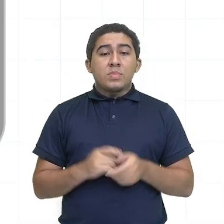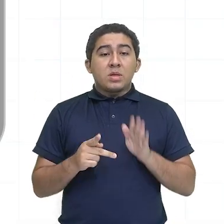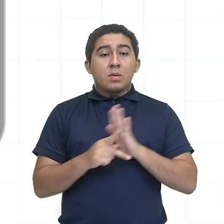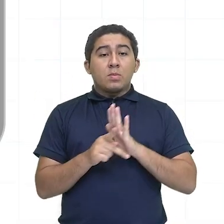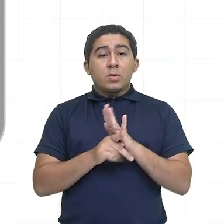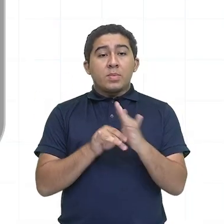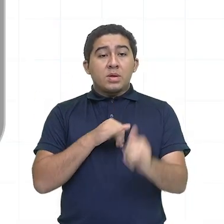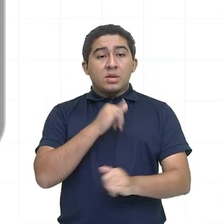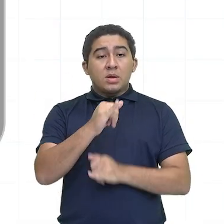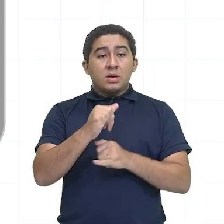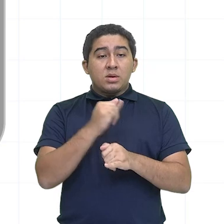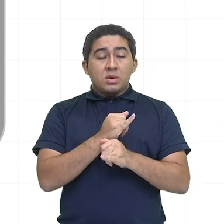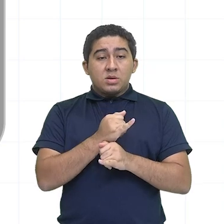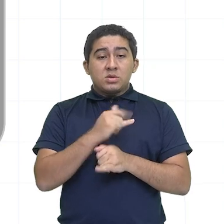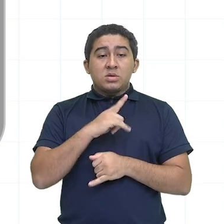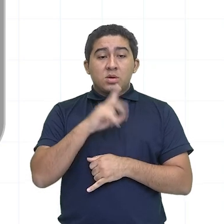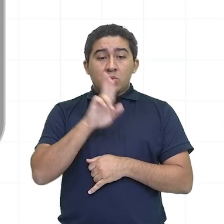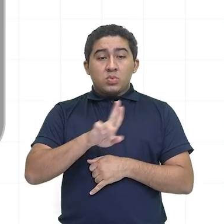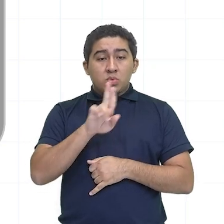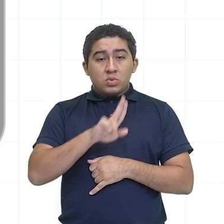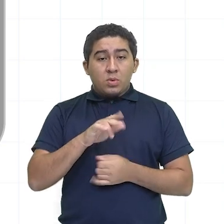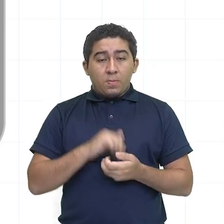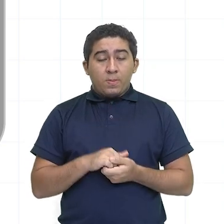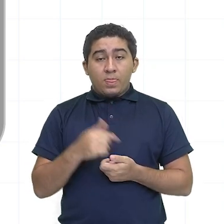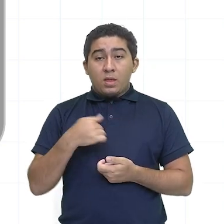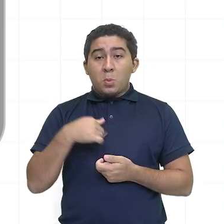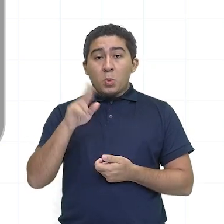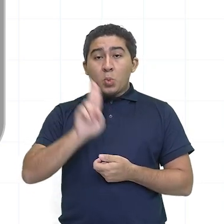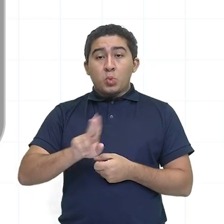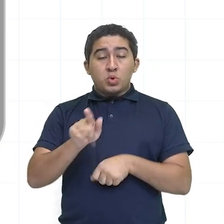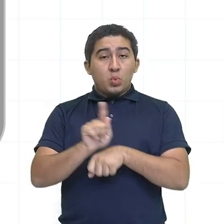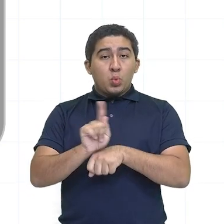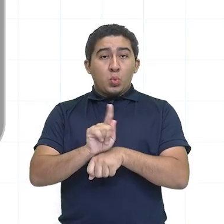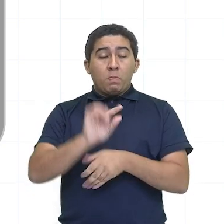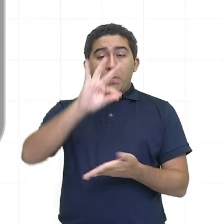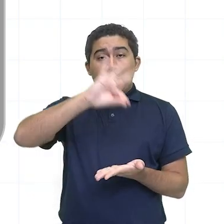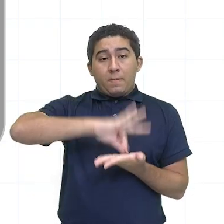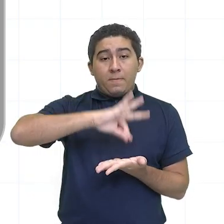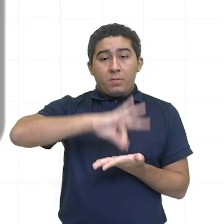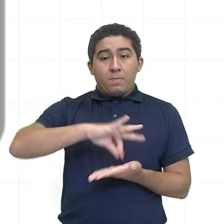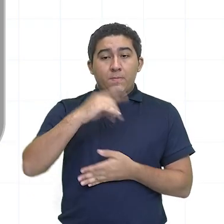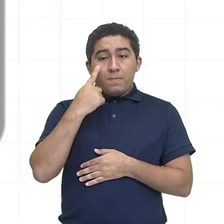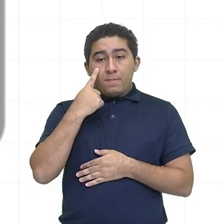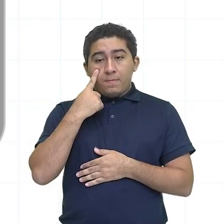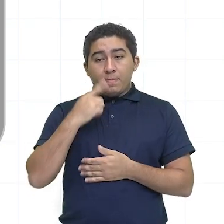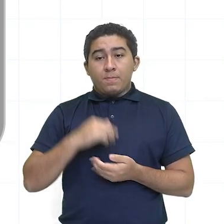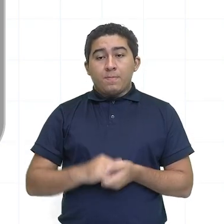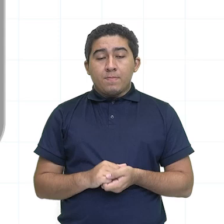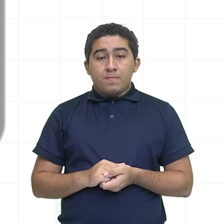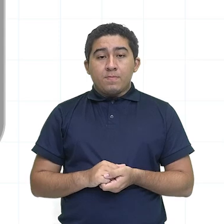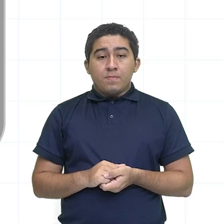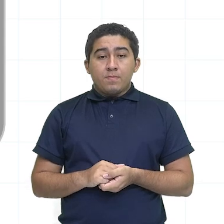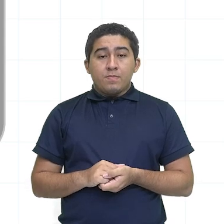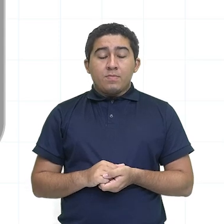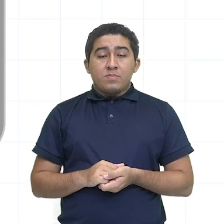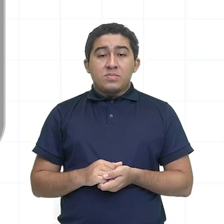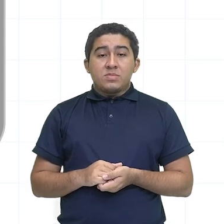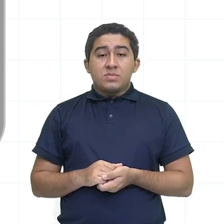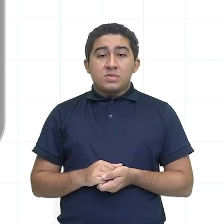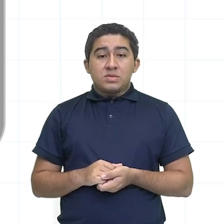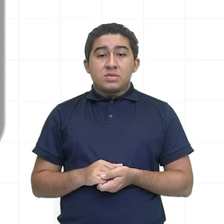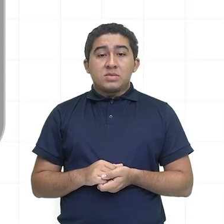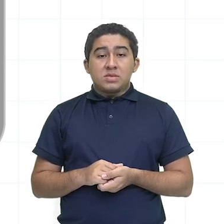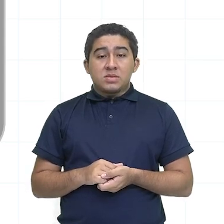internet, né? Vamos utilizar aqui o Google Maps. Eu estou aqui com um estádio bem conhecido, né? Do